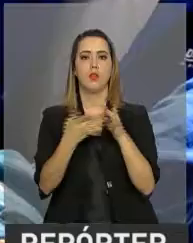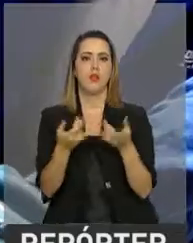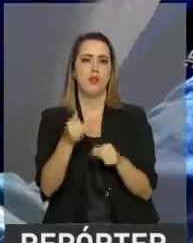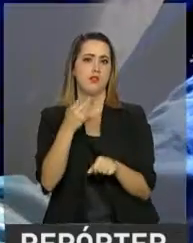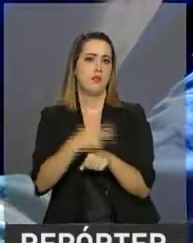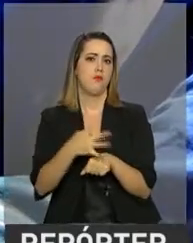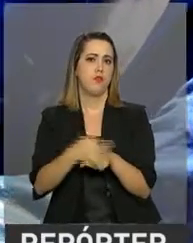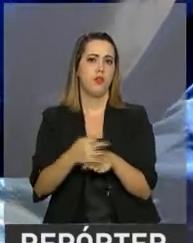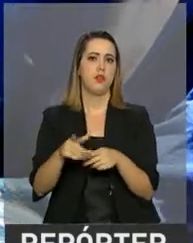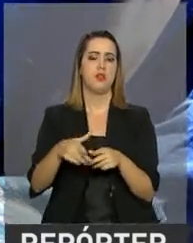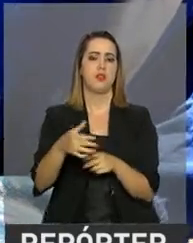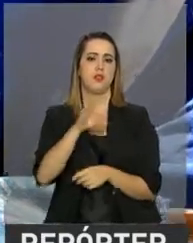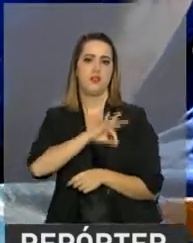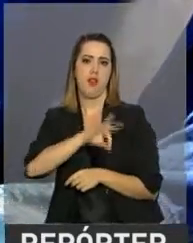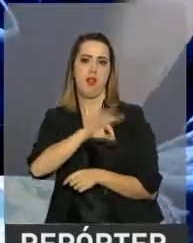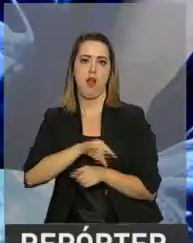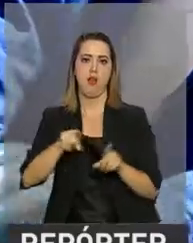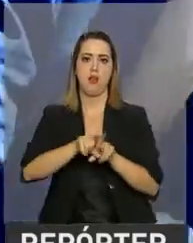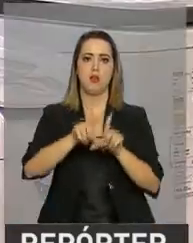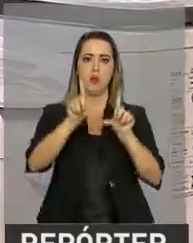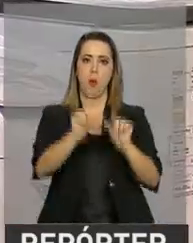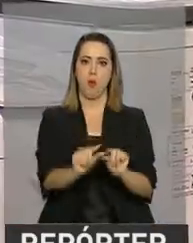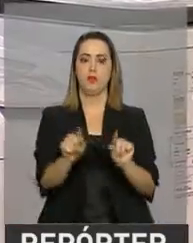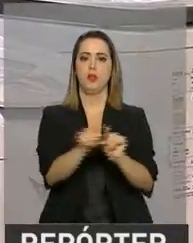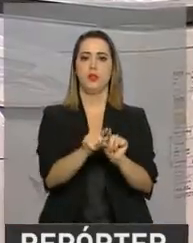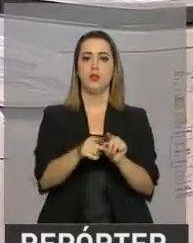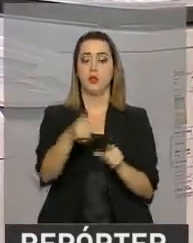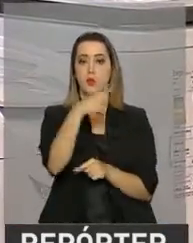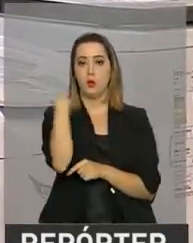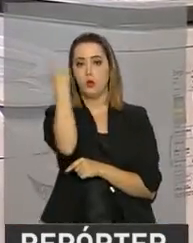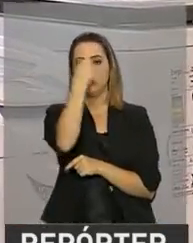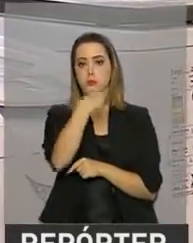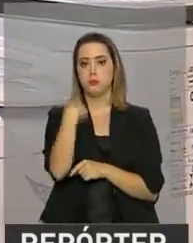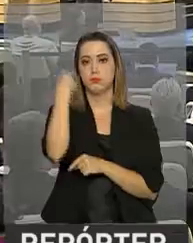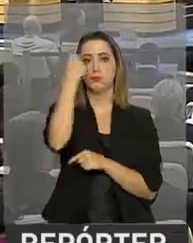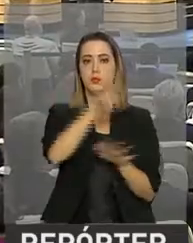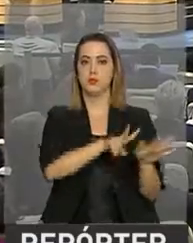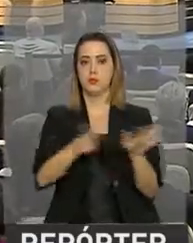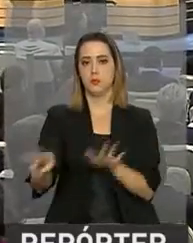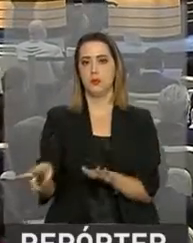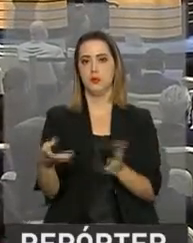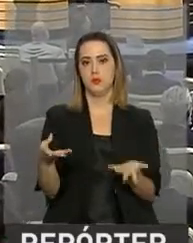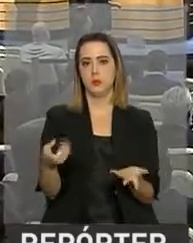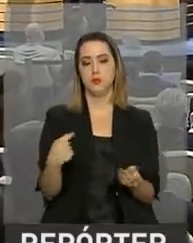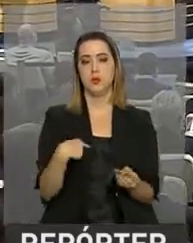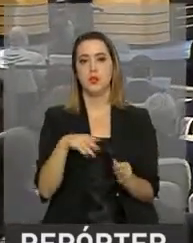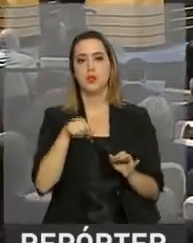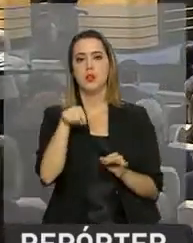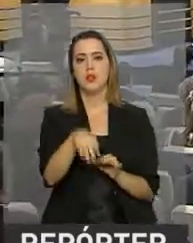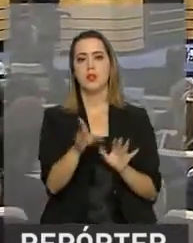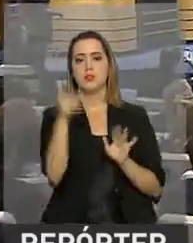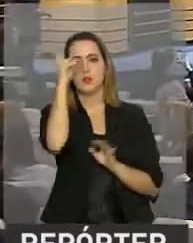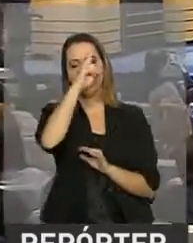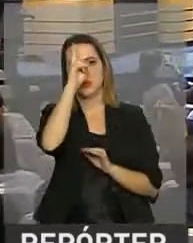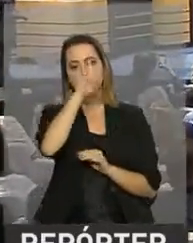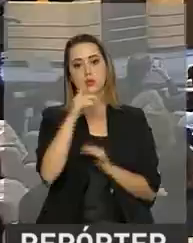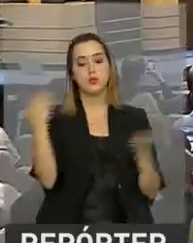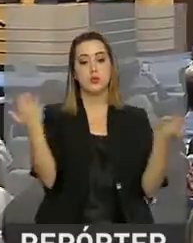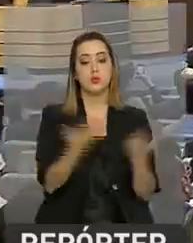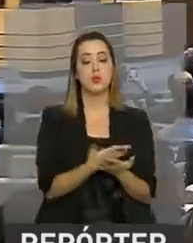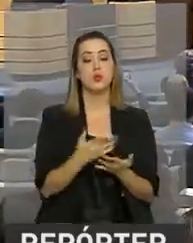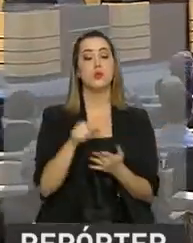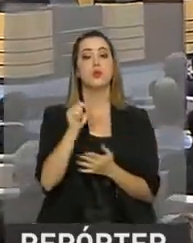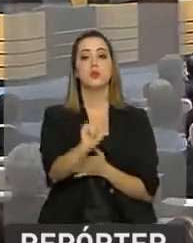remuneradas, 13º, salário mínimo e jornada semanal de trabalho. Esta e outras histórias estão sendo